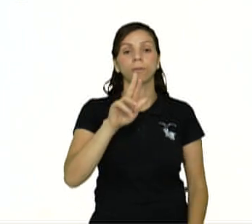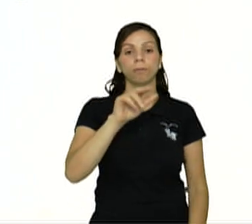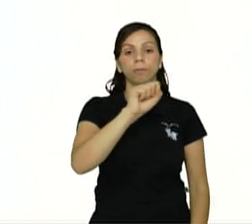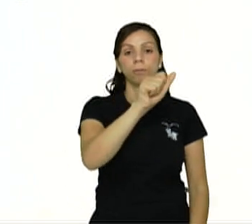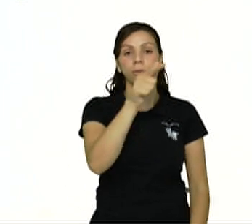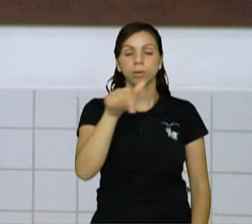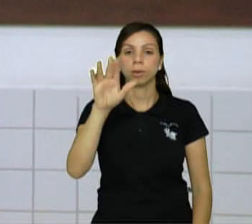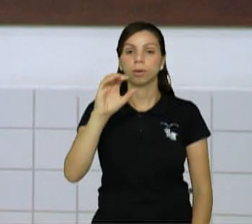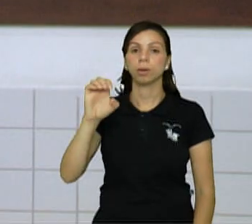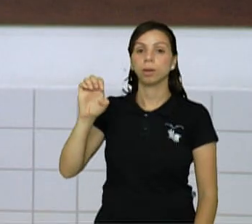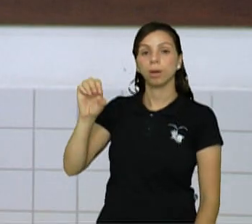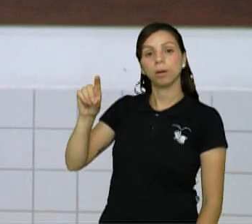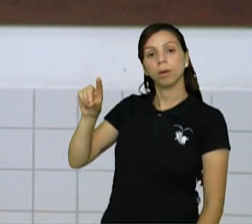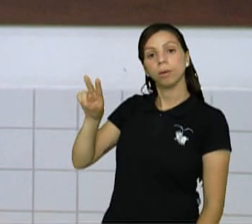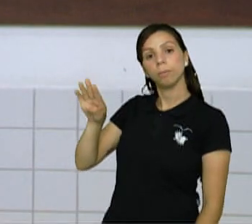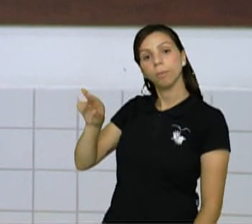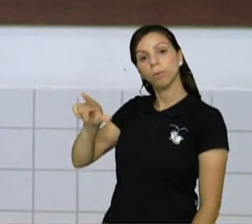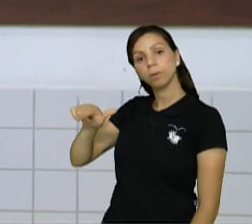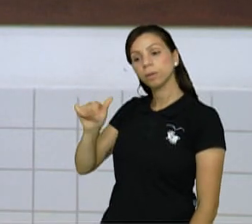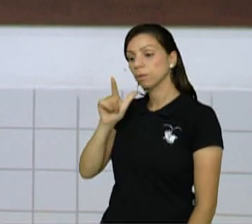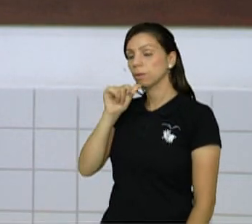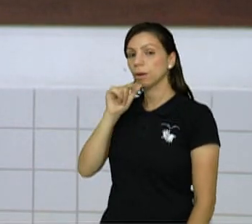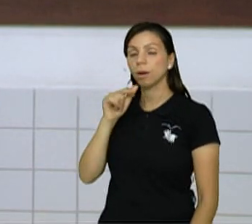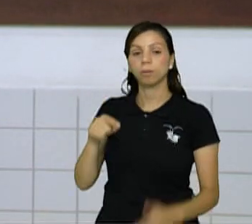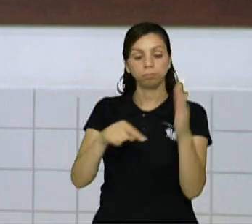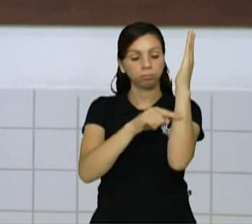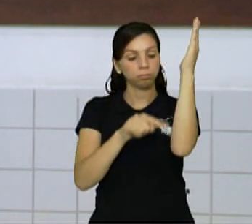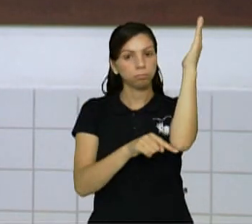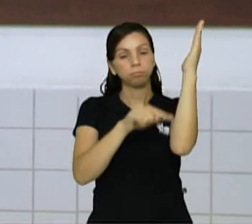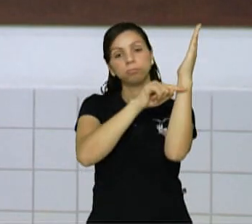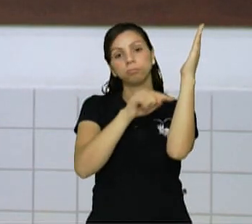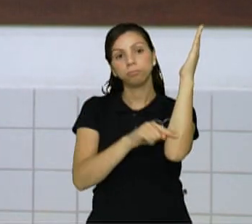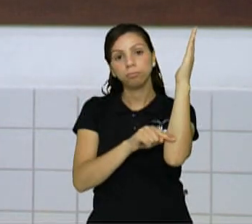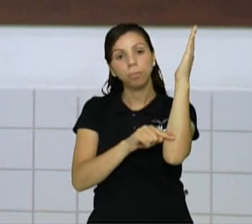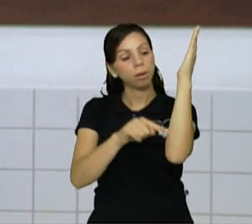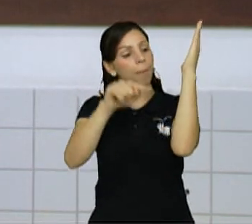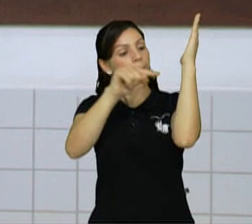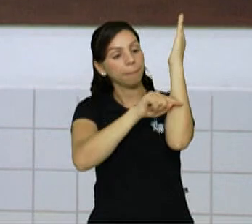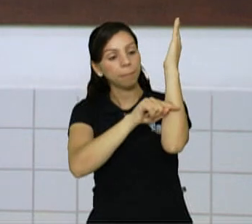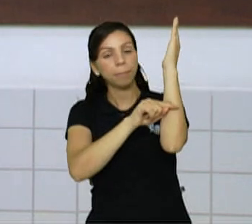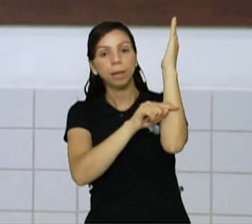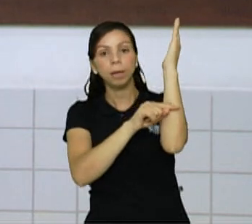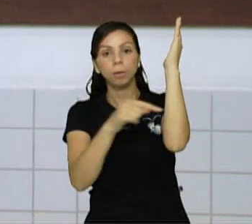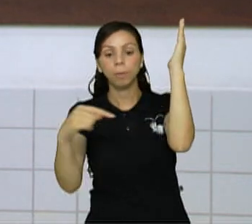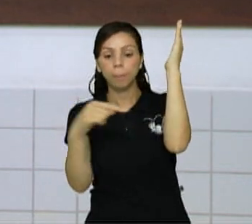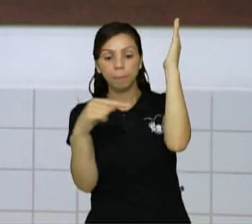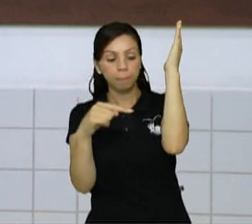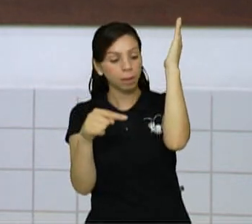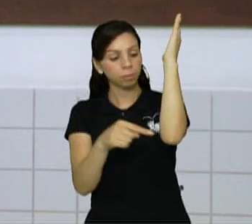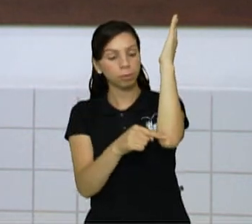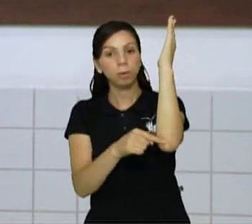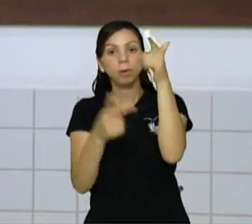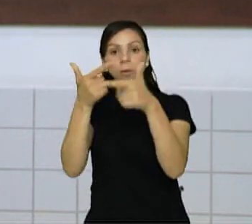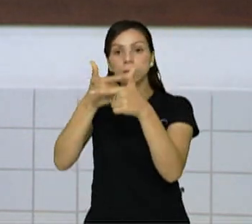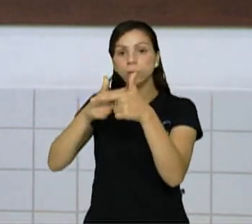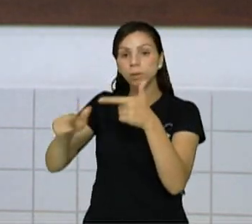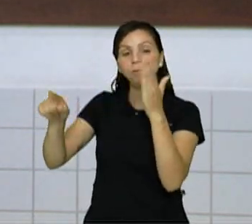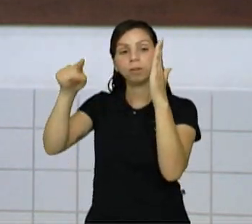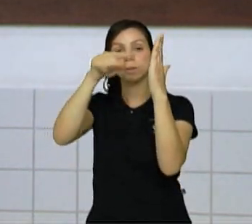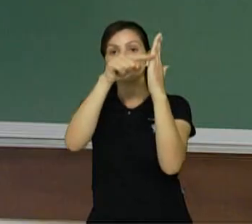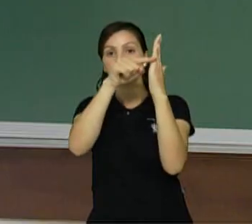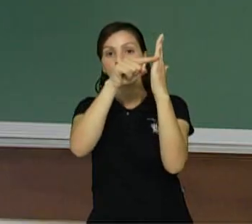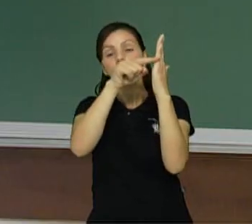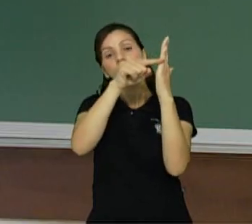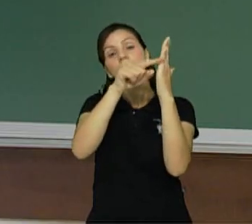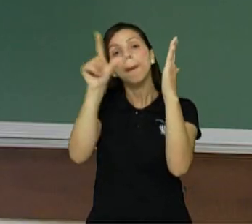de ebulições, né, da água nas duas escalas e você vai fazer o meio menos baixo dividido pelo de cima menos o de baixo.